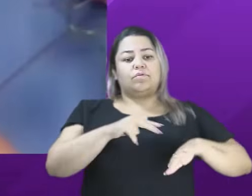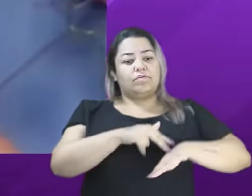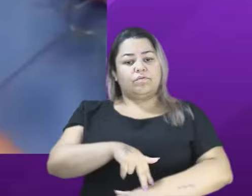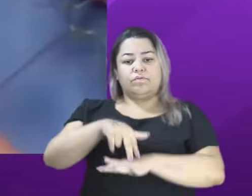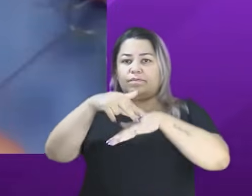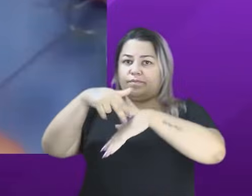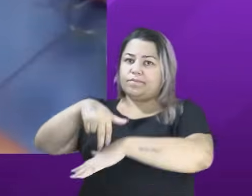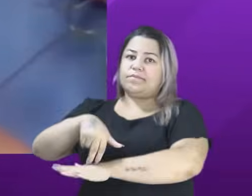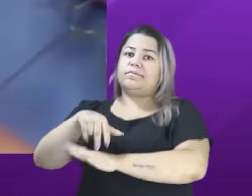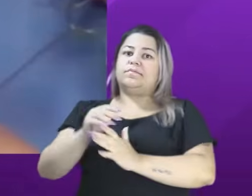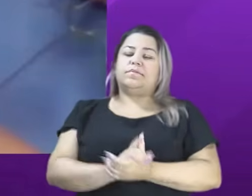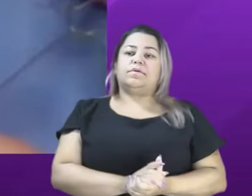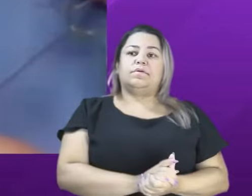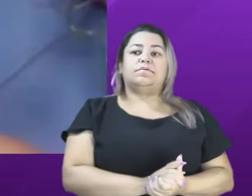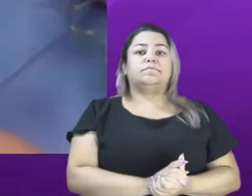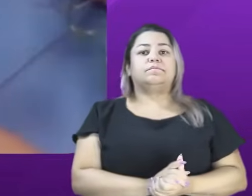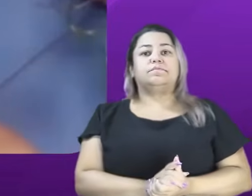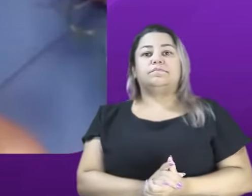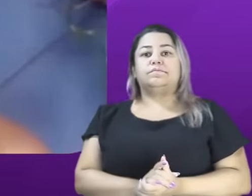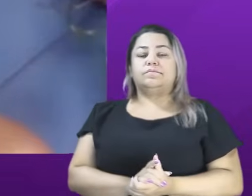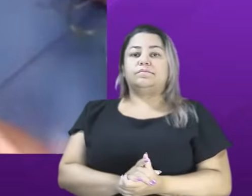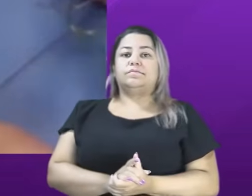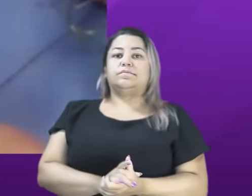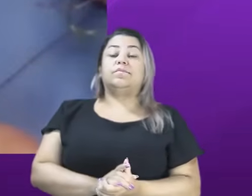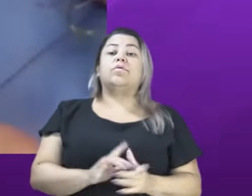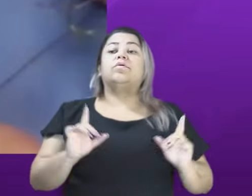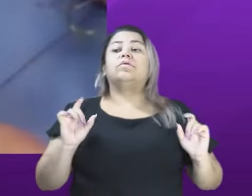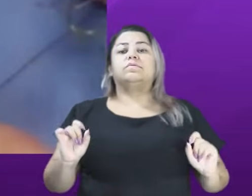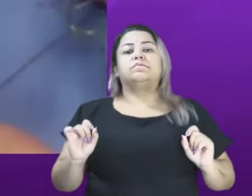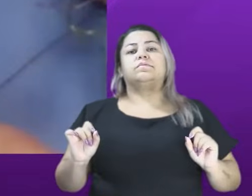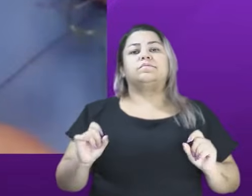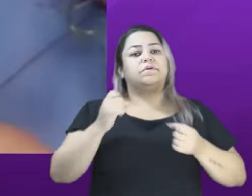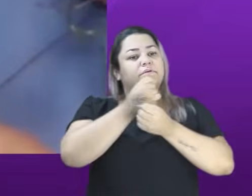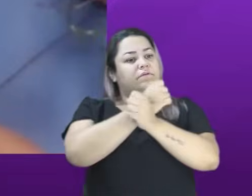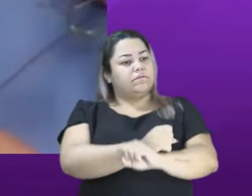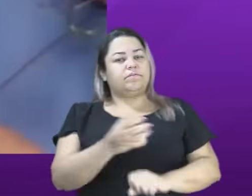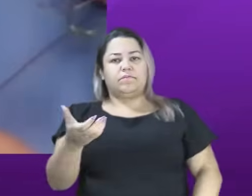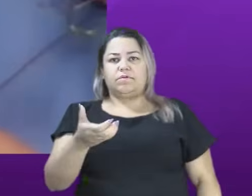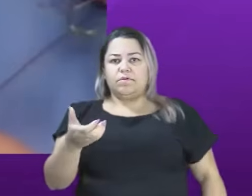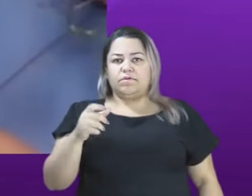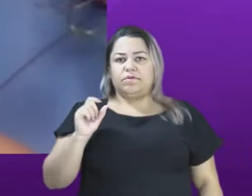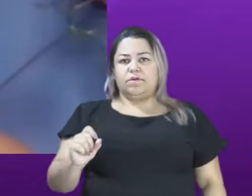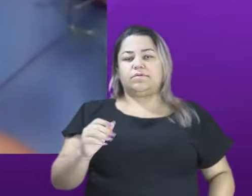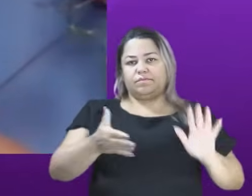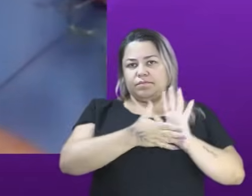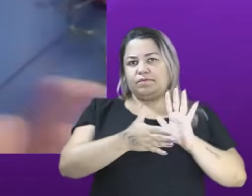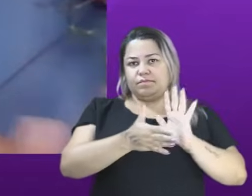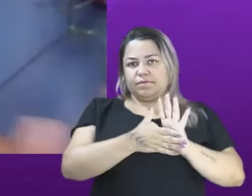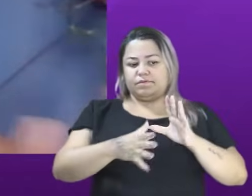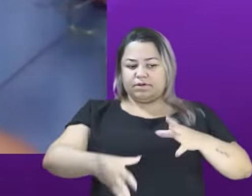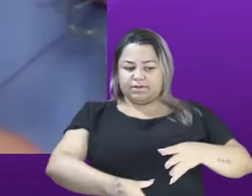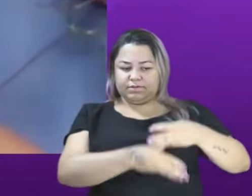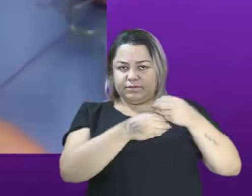nesses territórios praieiros. E aí, qual é a interlocução com a escravidão que eu quero propor, né,